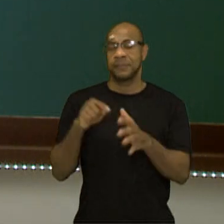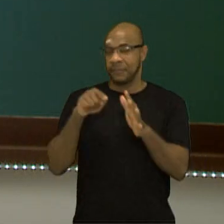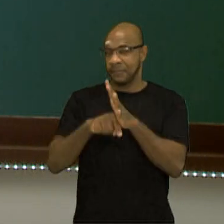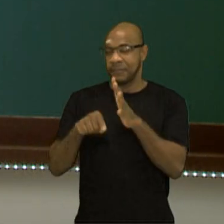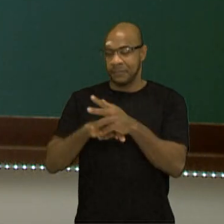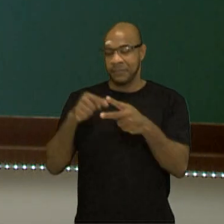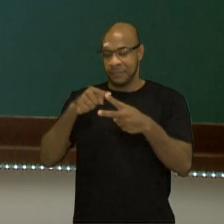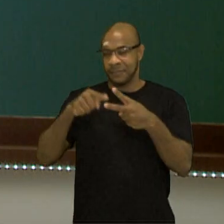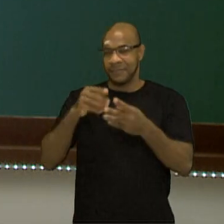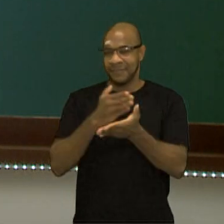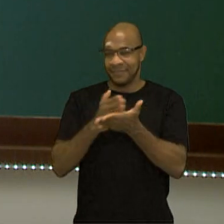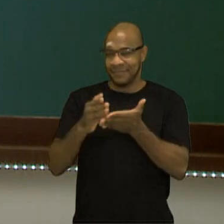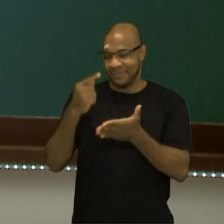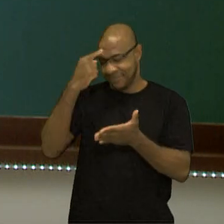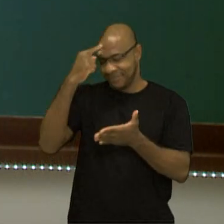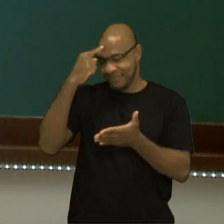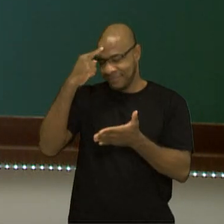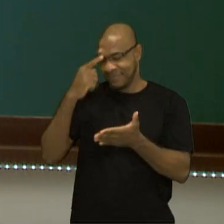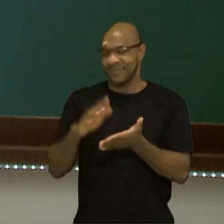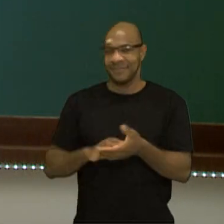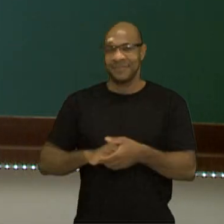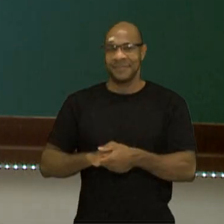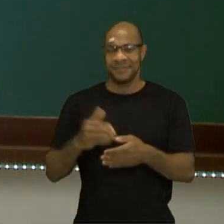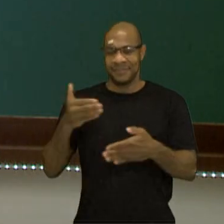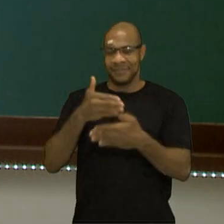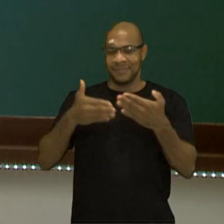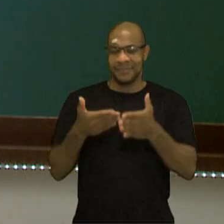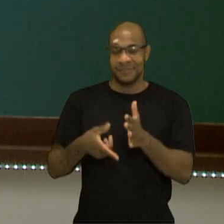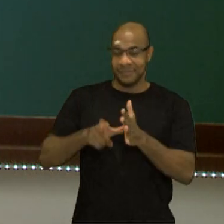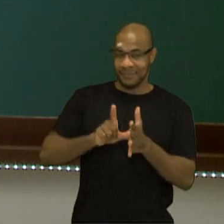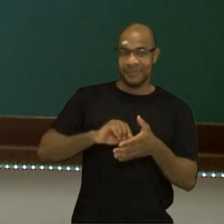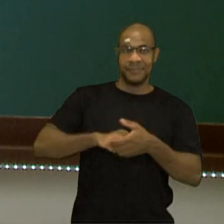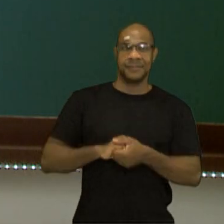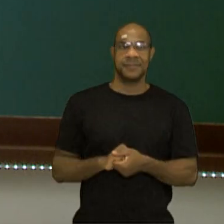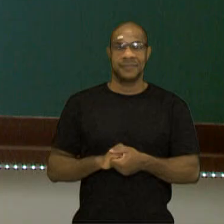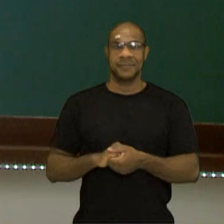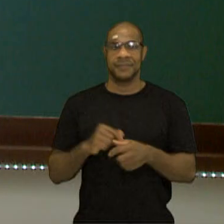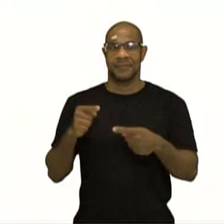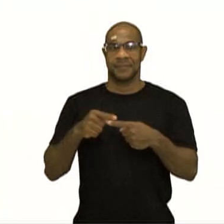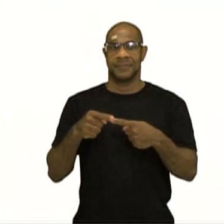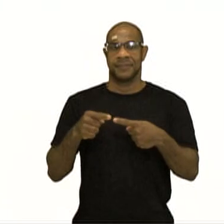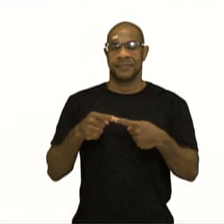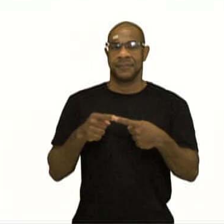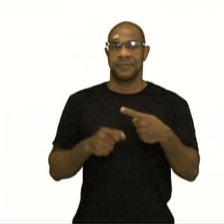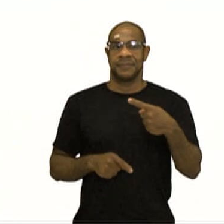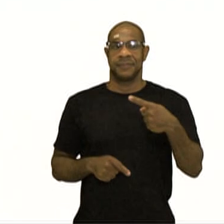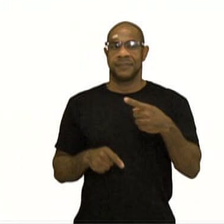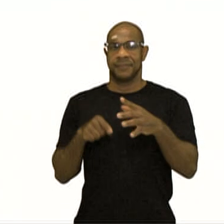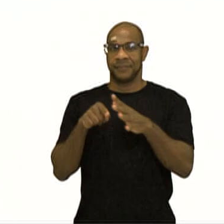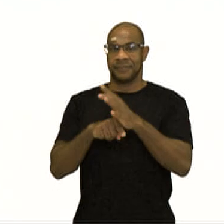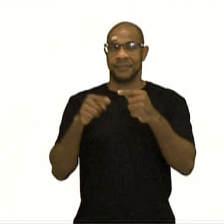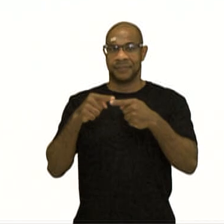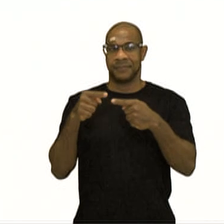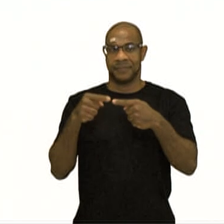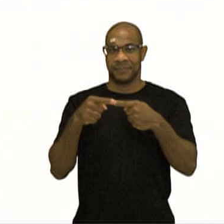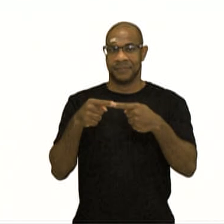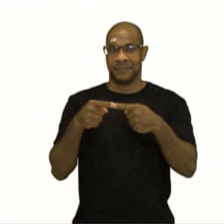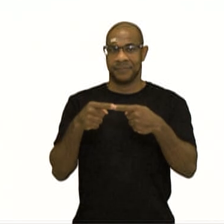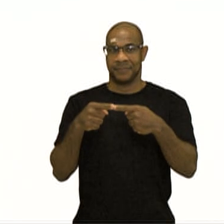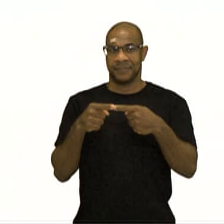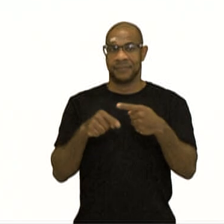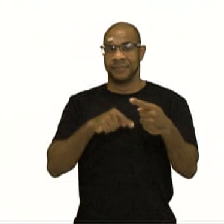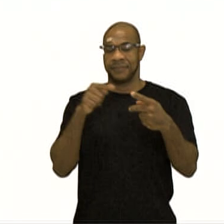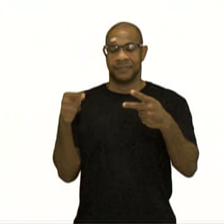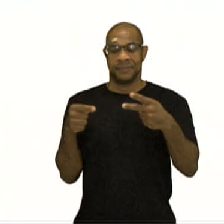perguntinhas que a gente começou a pensar ali em alguns slides atrás, ó. Do you think is it safe to be a journalist here in